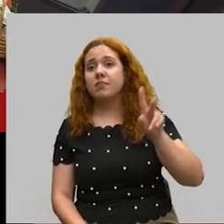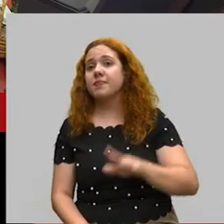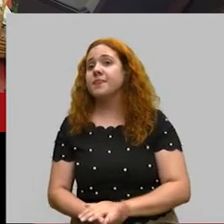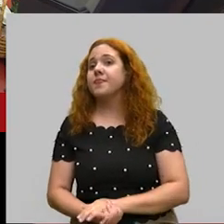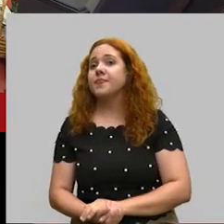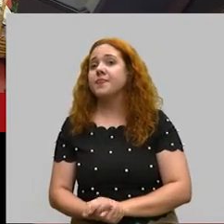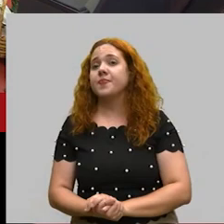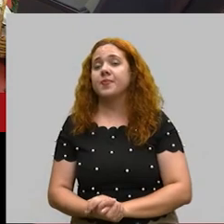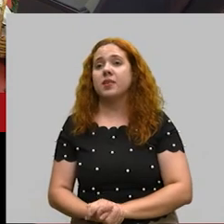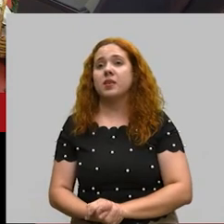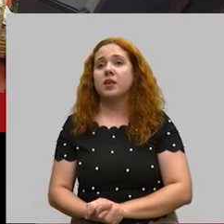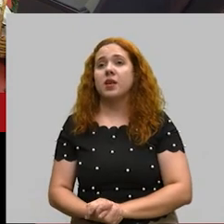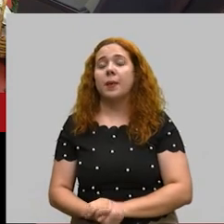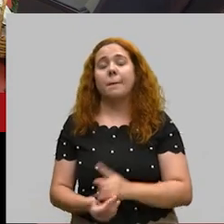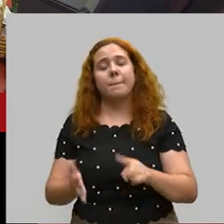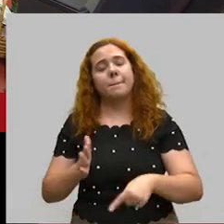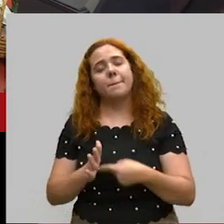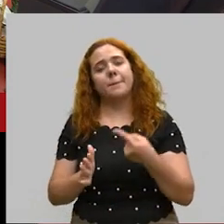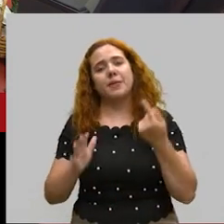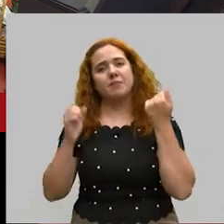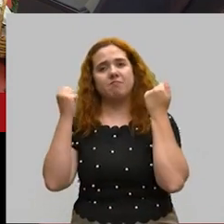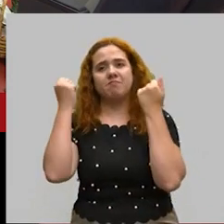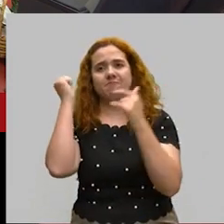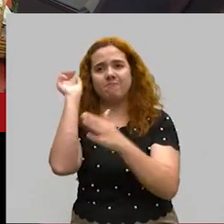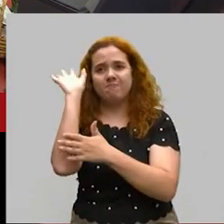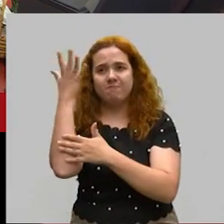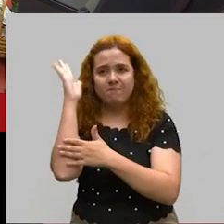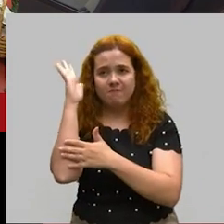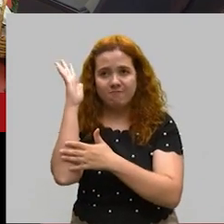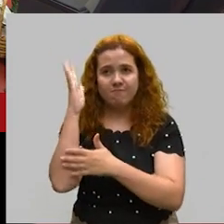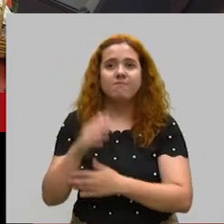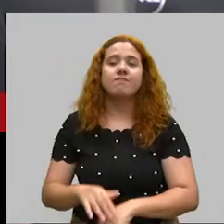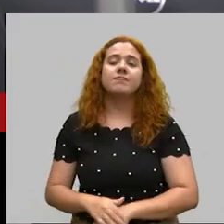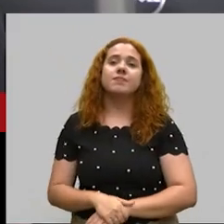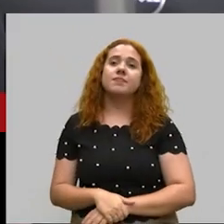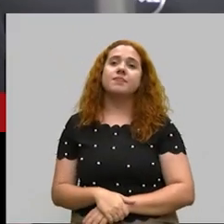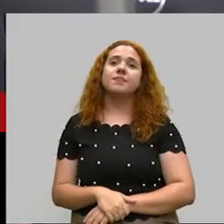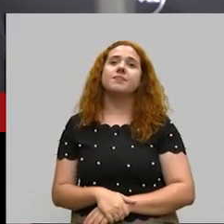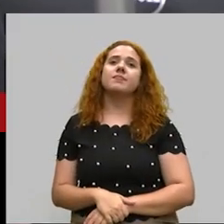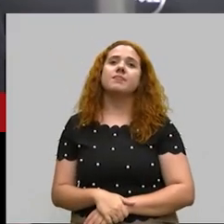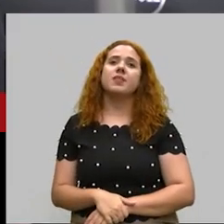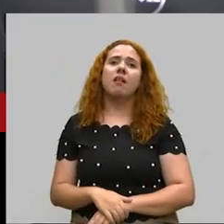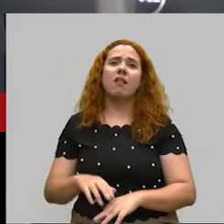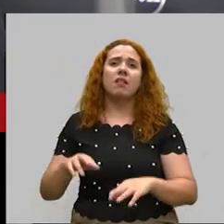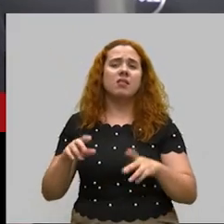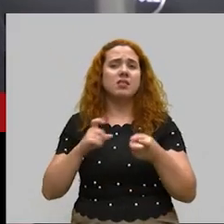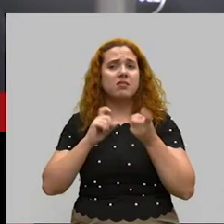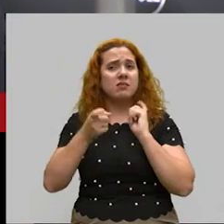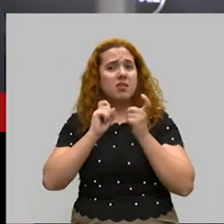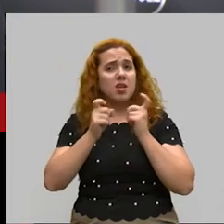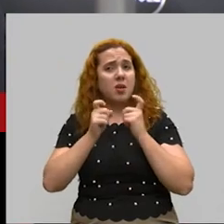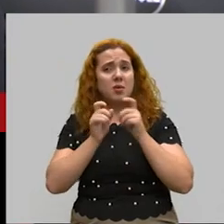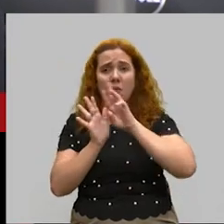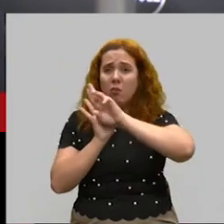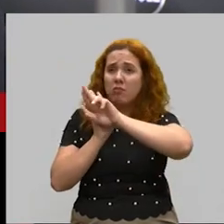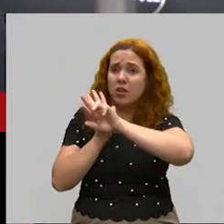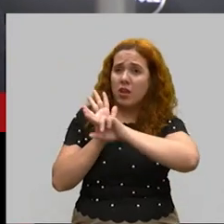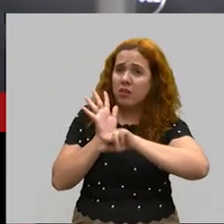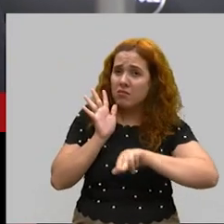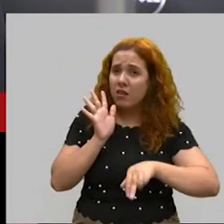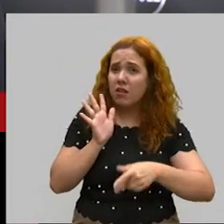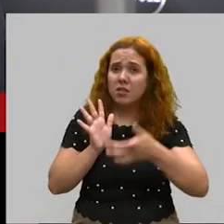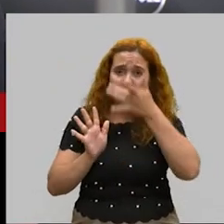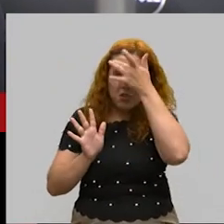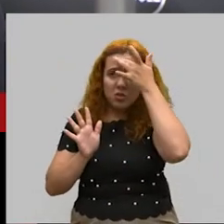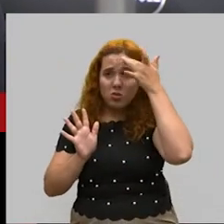aqui para primeiro parabenizar por essa essa reunião de tanta gente de tanta diversidade de tanta